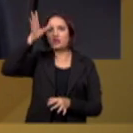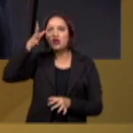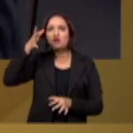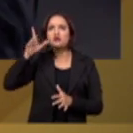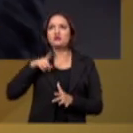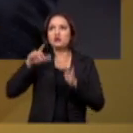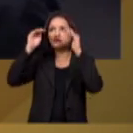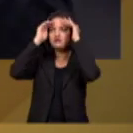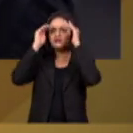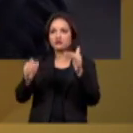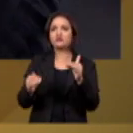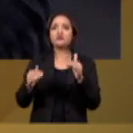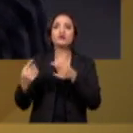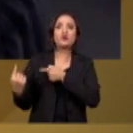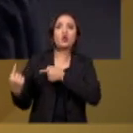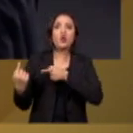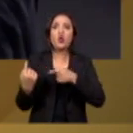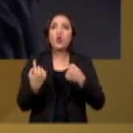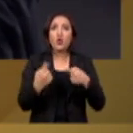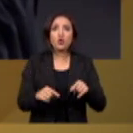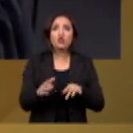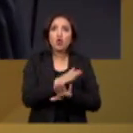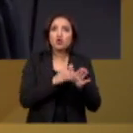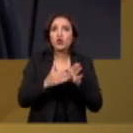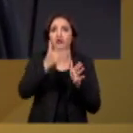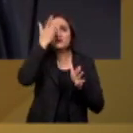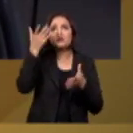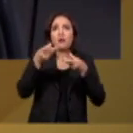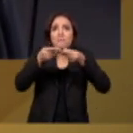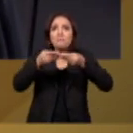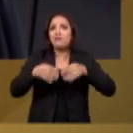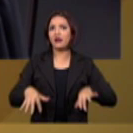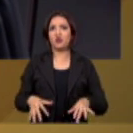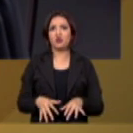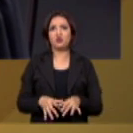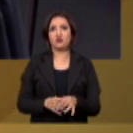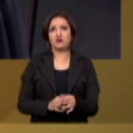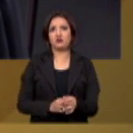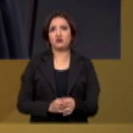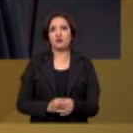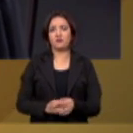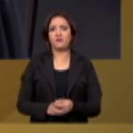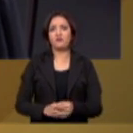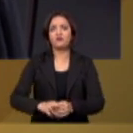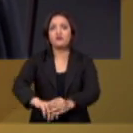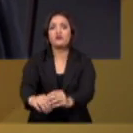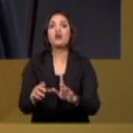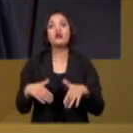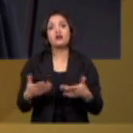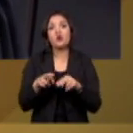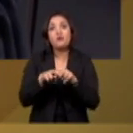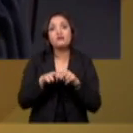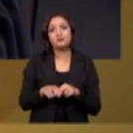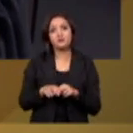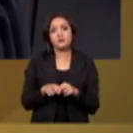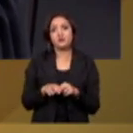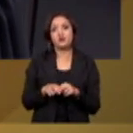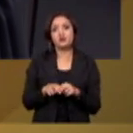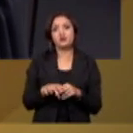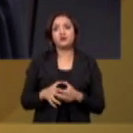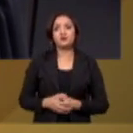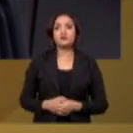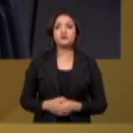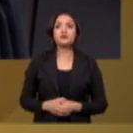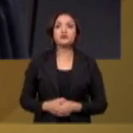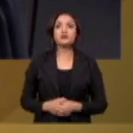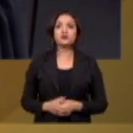contra todos aqueles causarem danos ao erário e nesse sentido ermitão e vossa